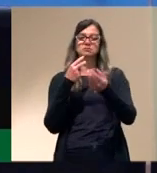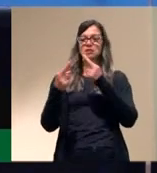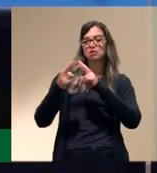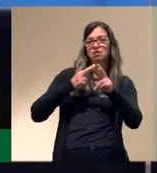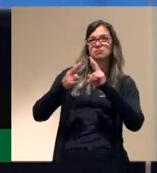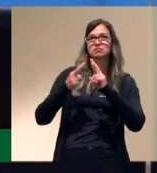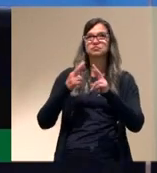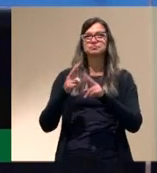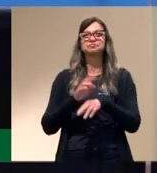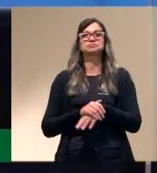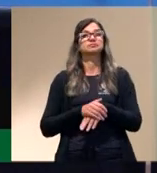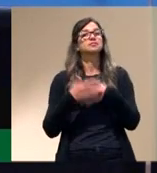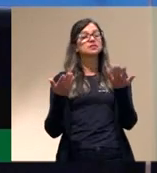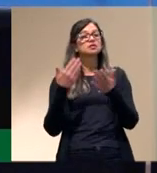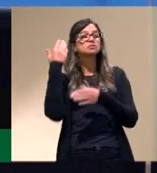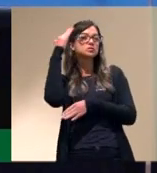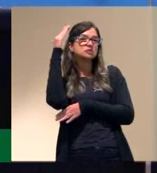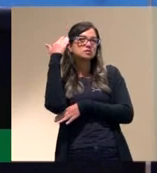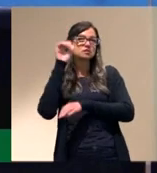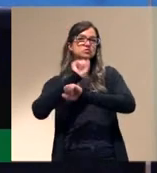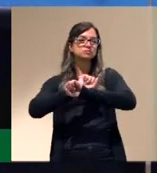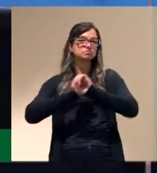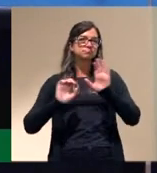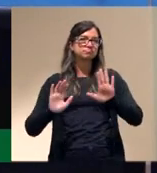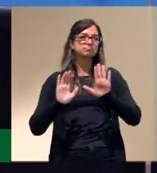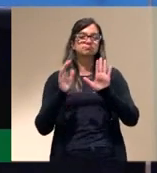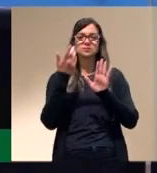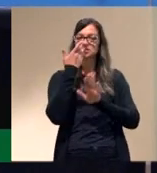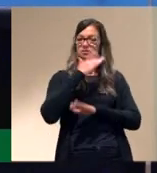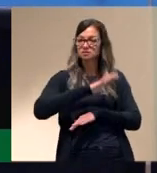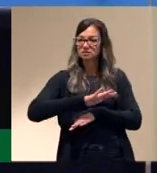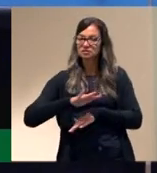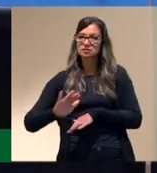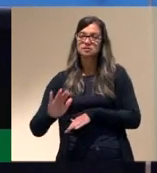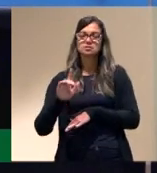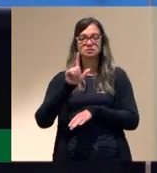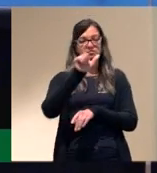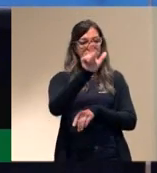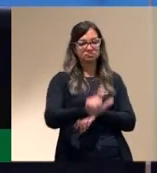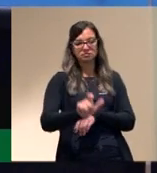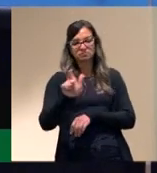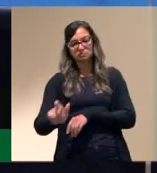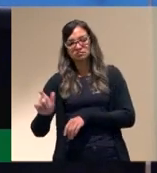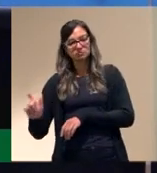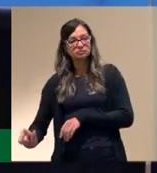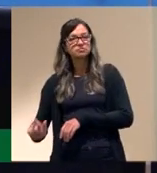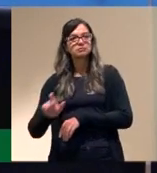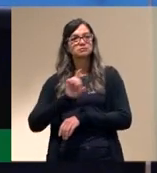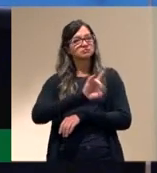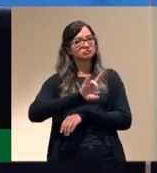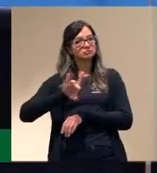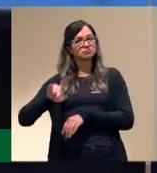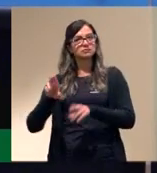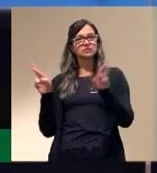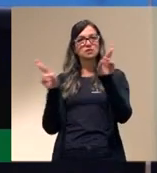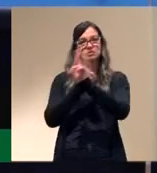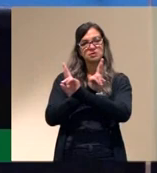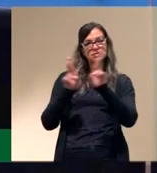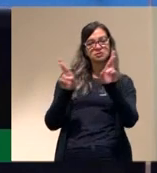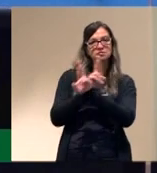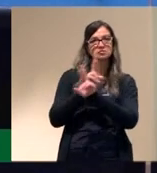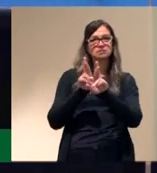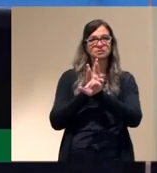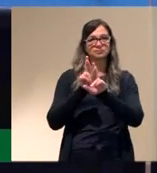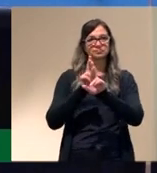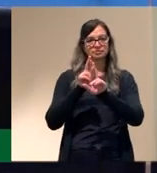que é esse entendimento de que as crianças se constituem a partir da relação com o outro. Então,